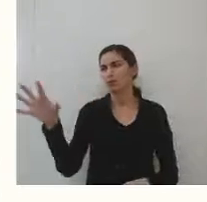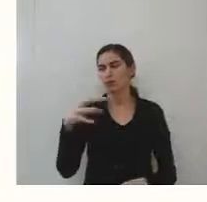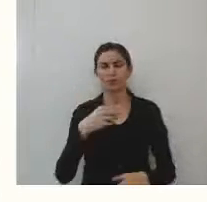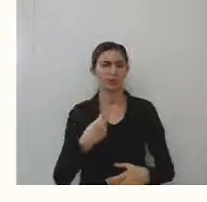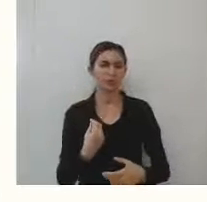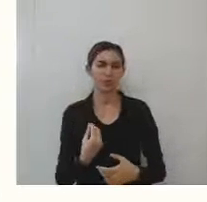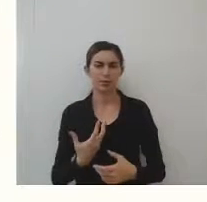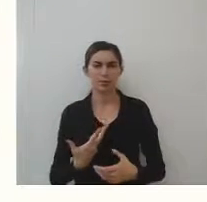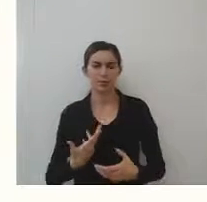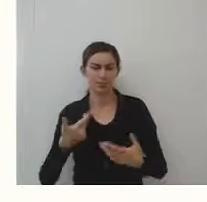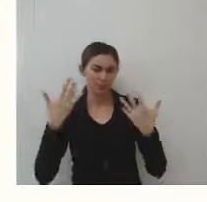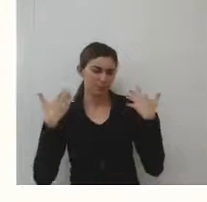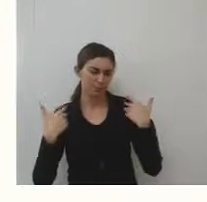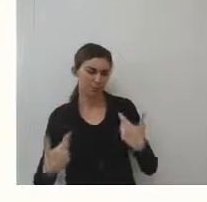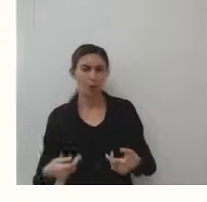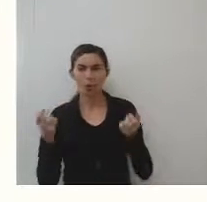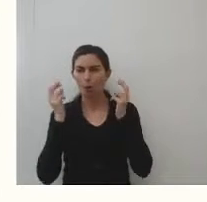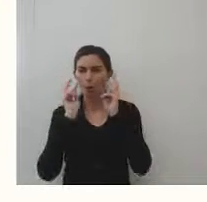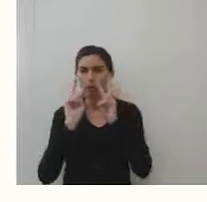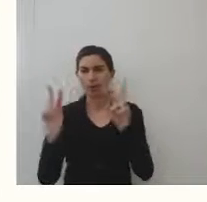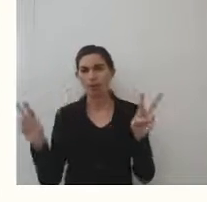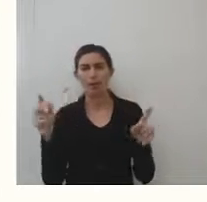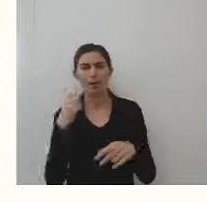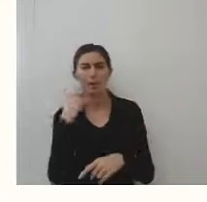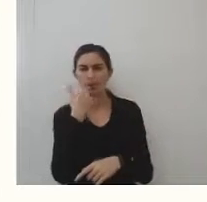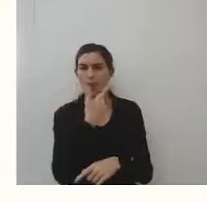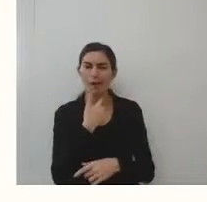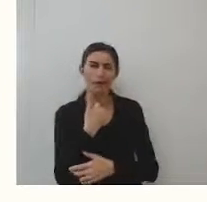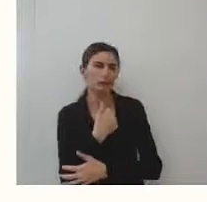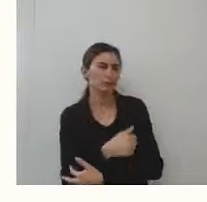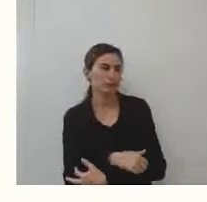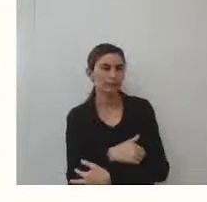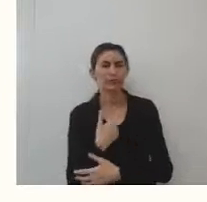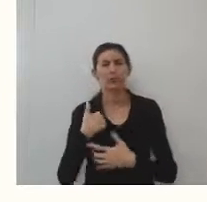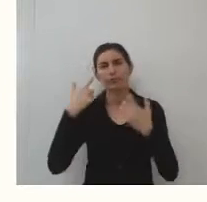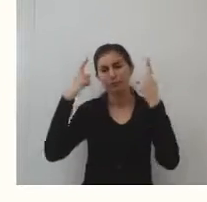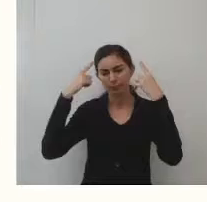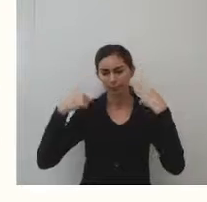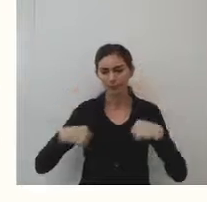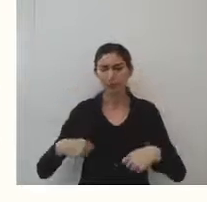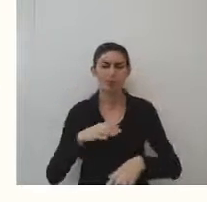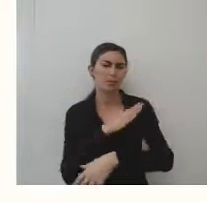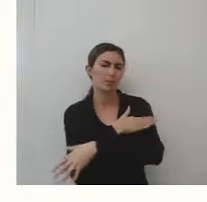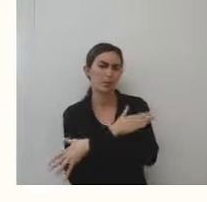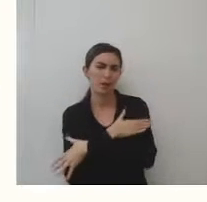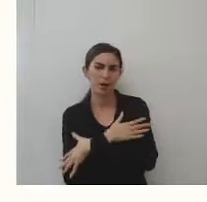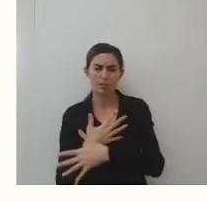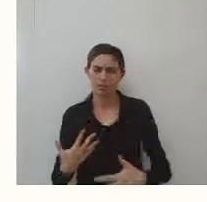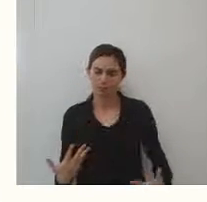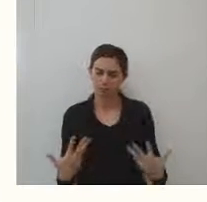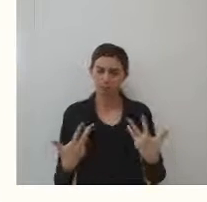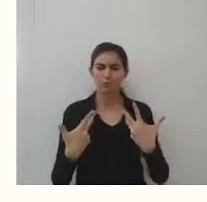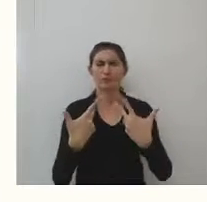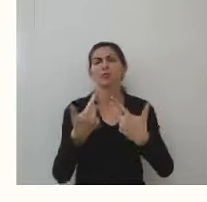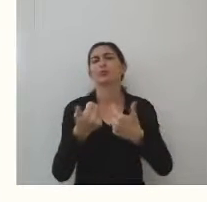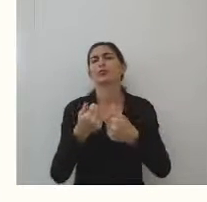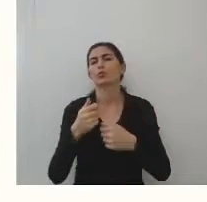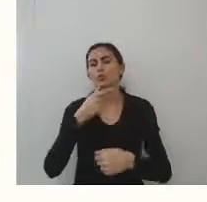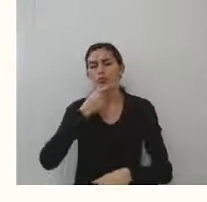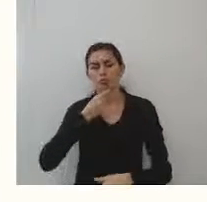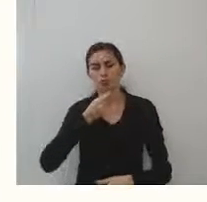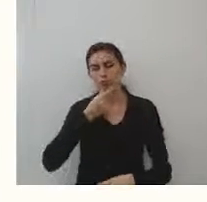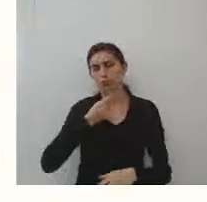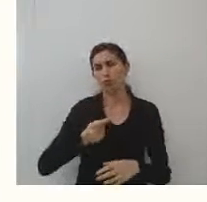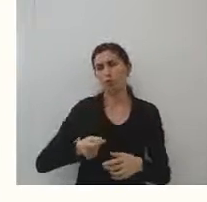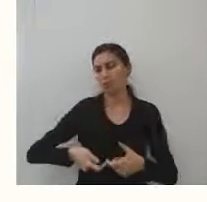totalmente sensual. O olhar, a boca entreaberta. A postura dela, o braço, a fluência. Já o homem já